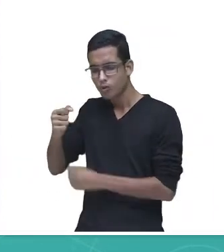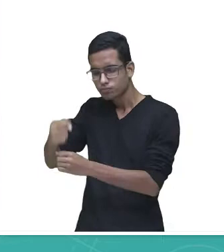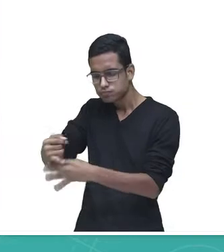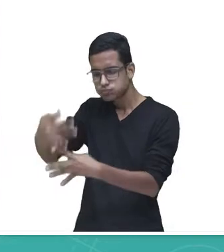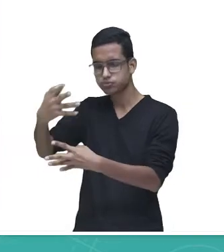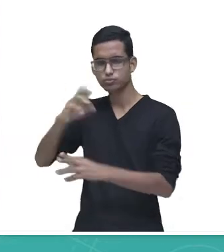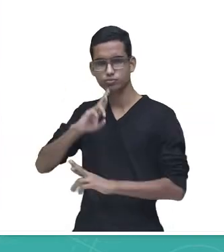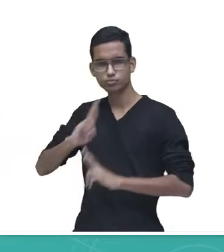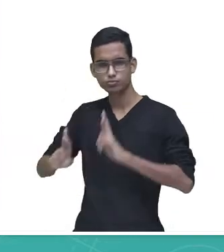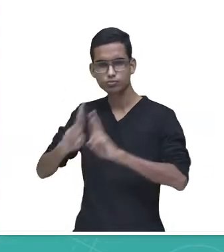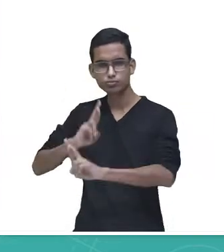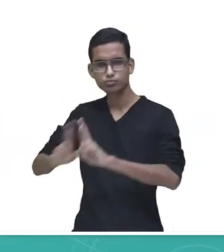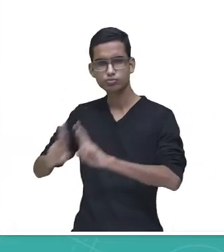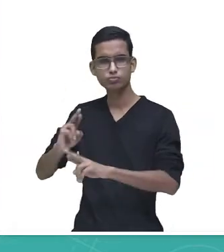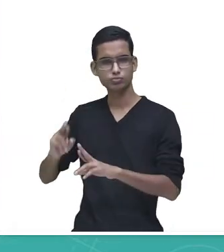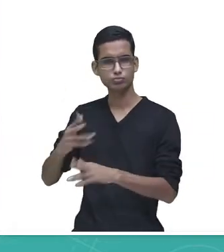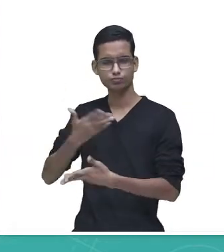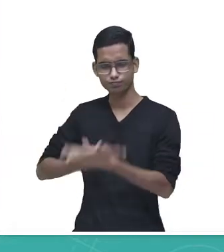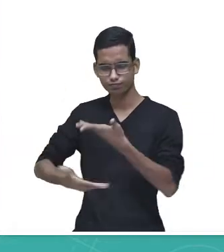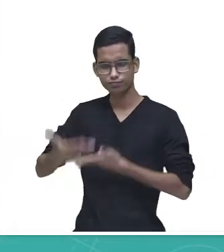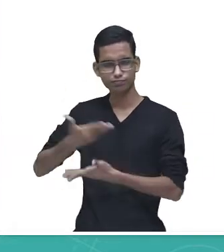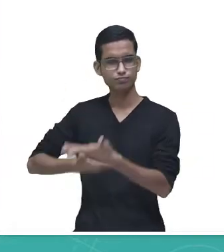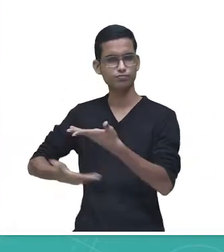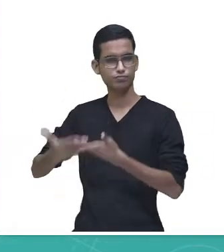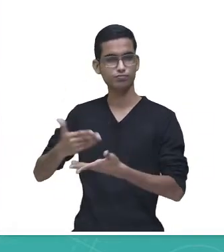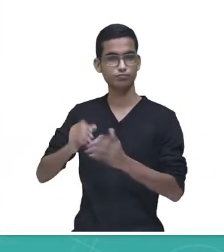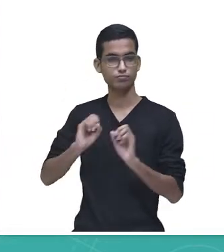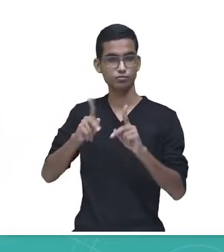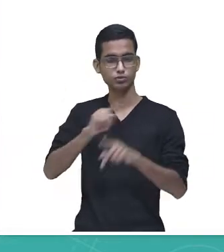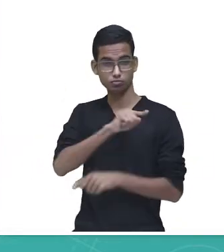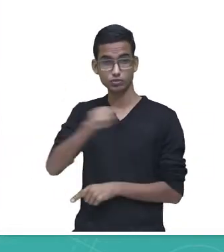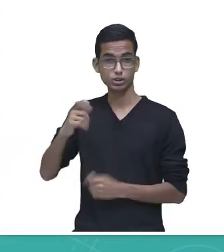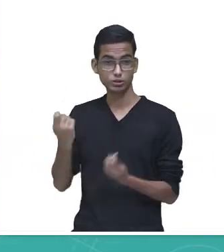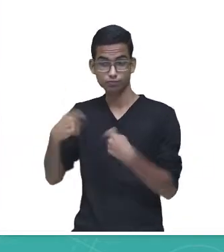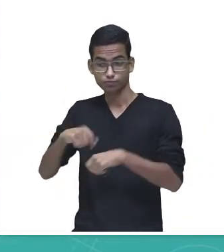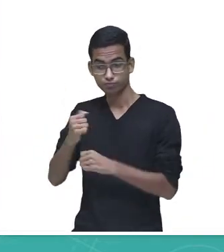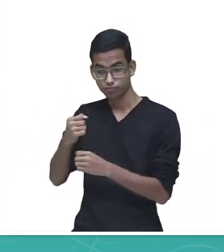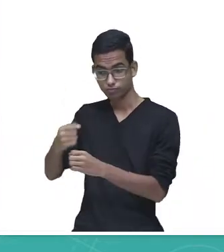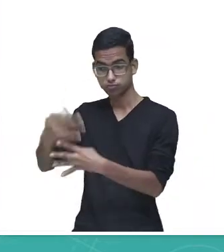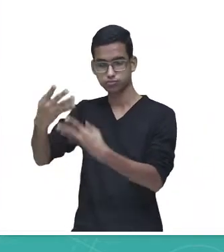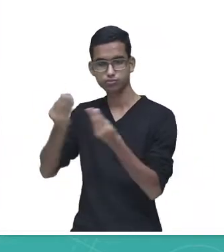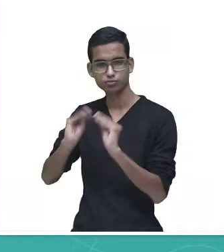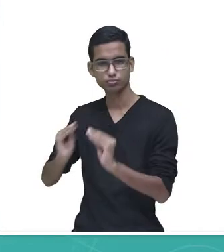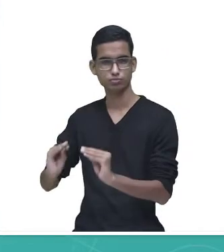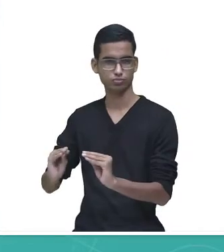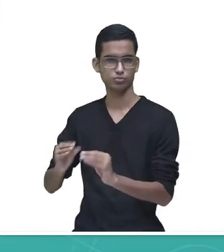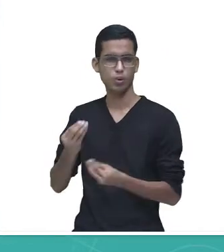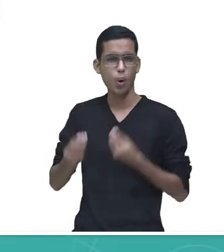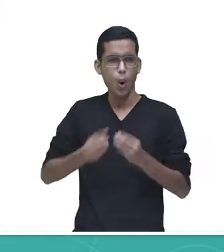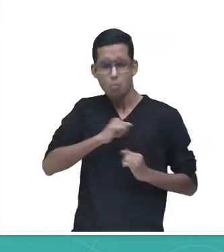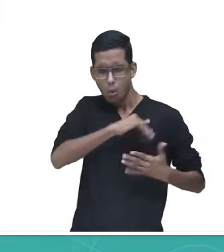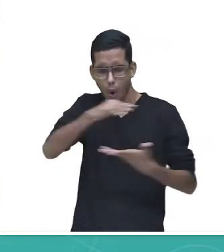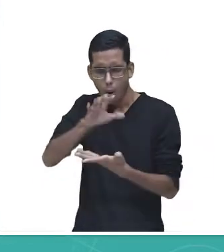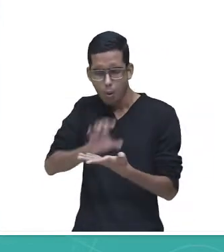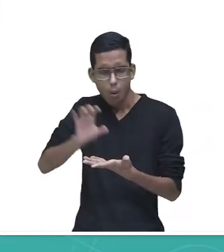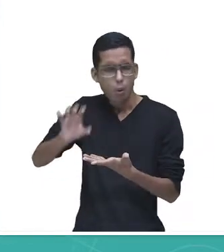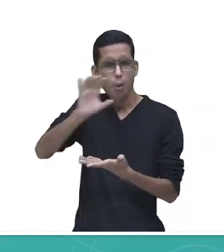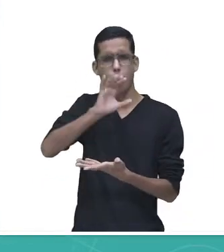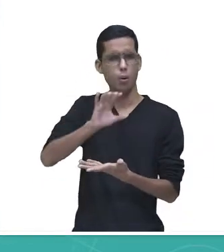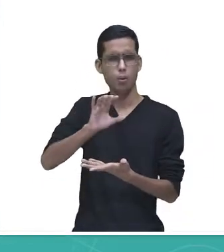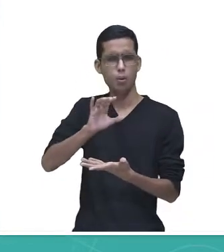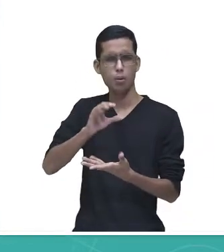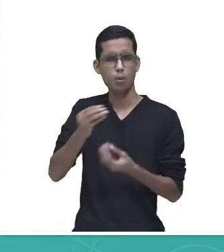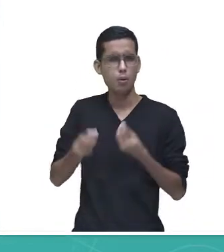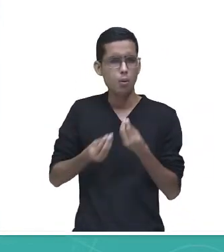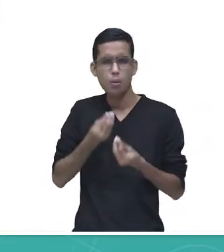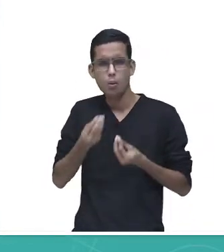chat por meio da nossa interatividade. Você pode comentar. Como é que faz para regionalizar o espaço? Classificar,